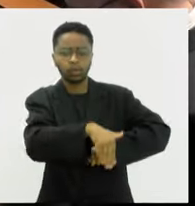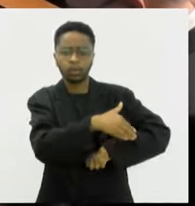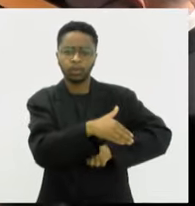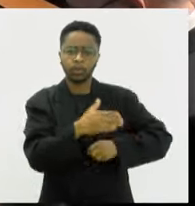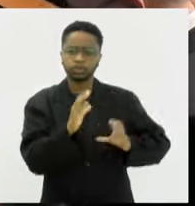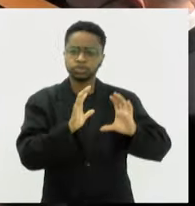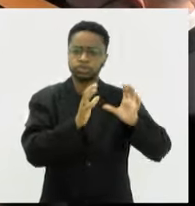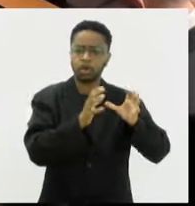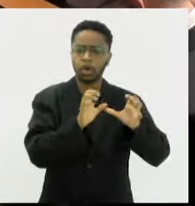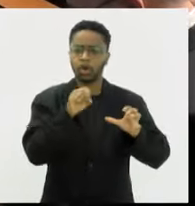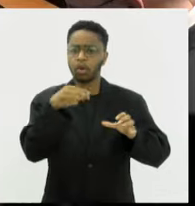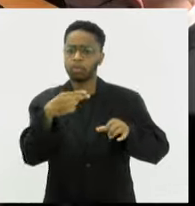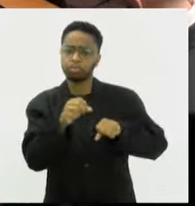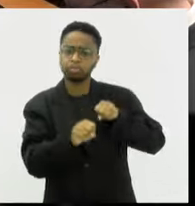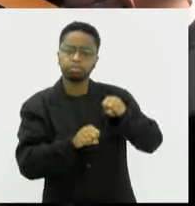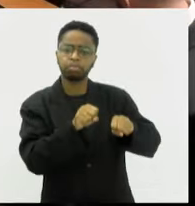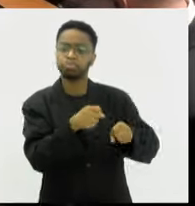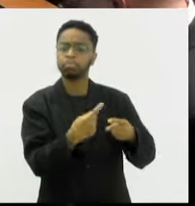andar de bicicleta?